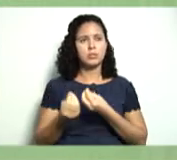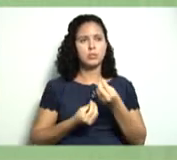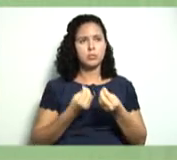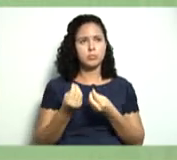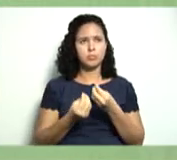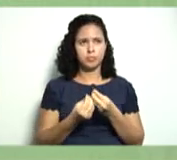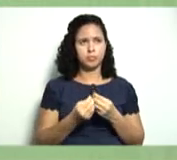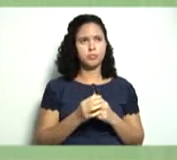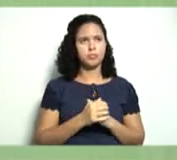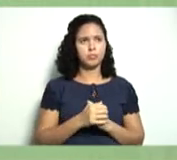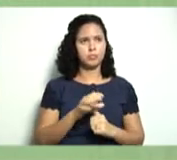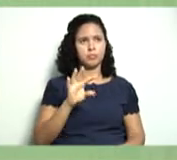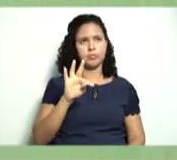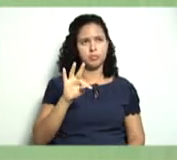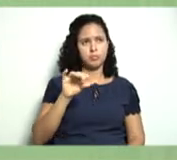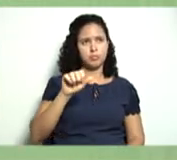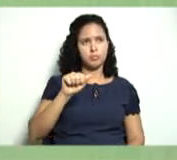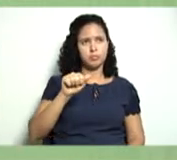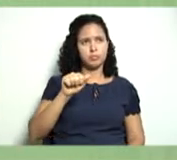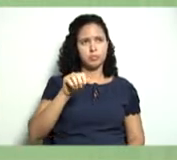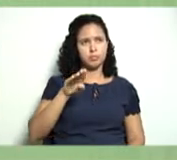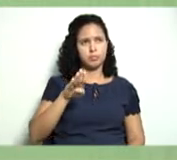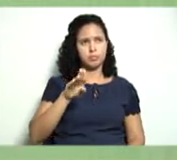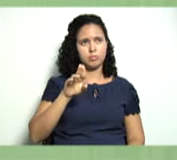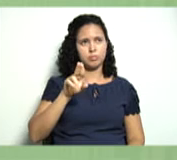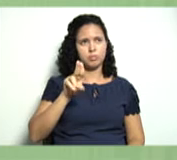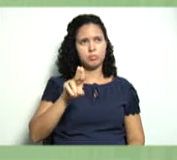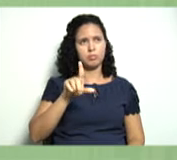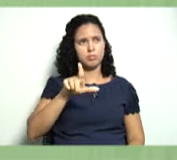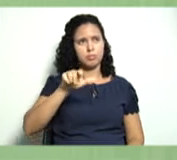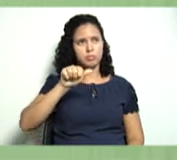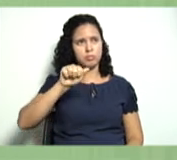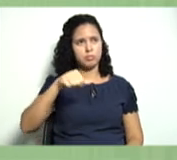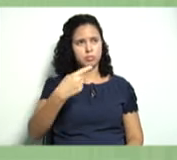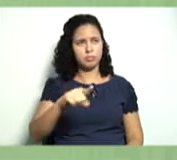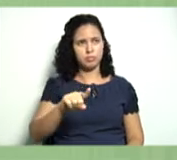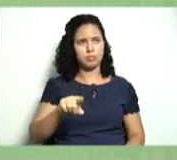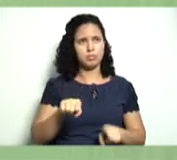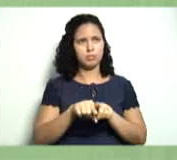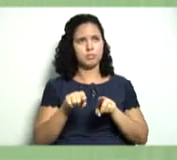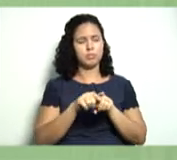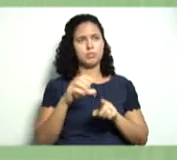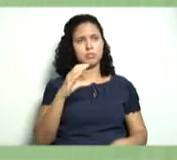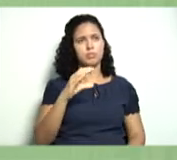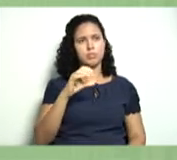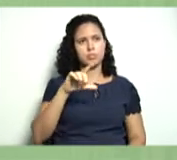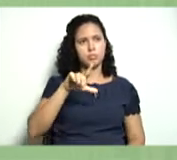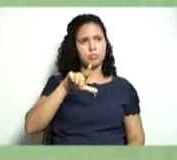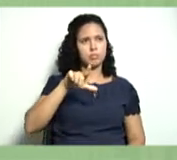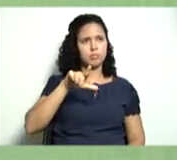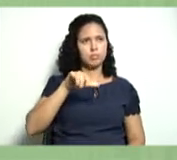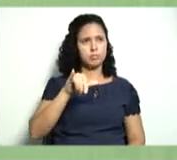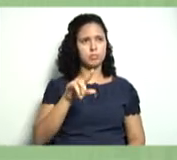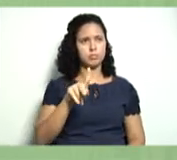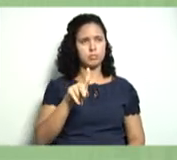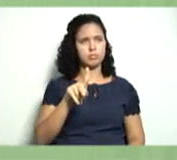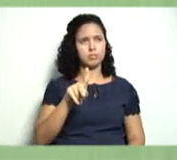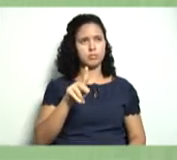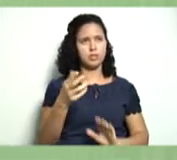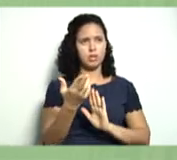e o clipe arte e outros recursos que você pode estar utilizando a tabulação